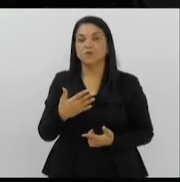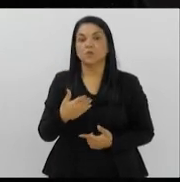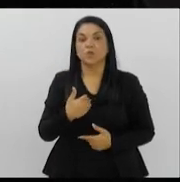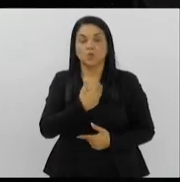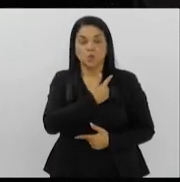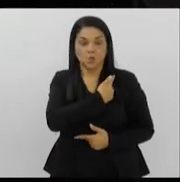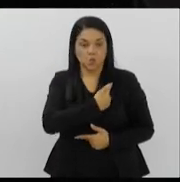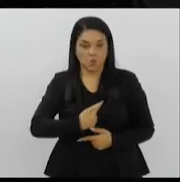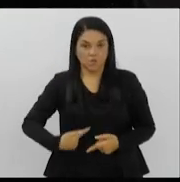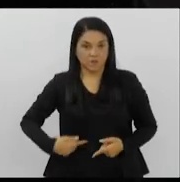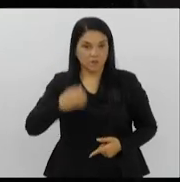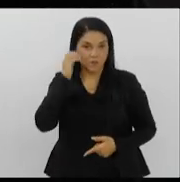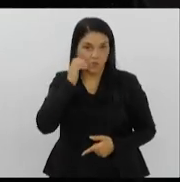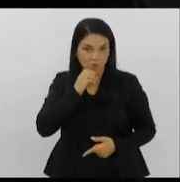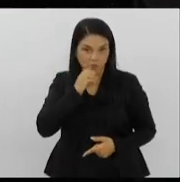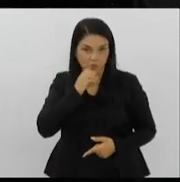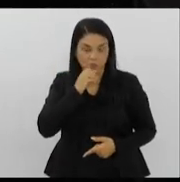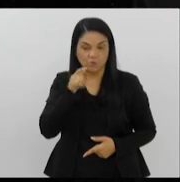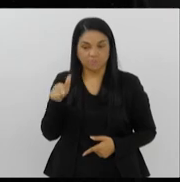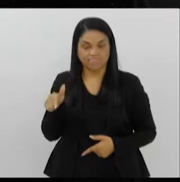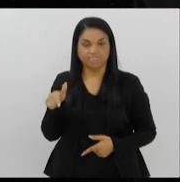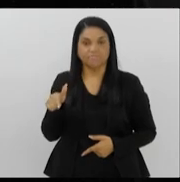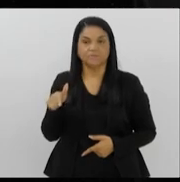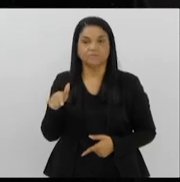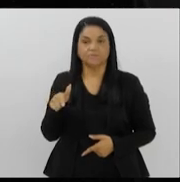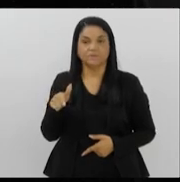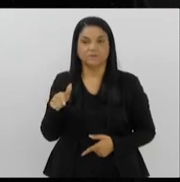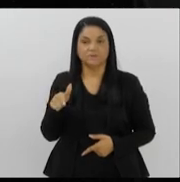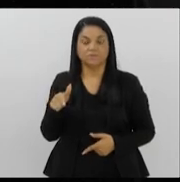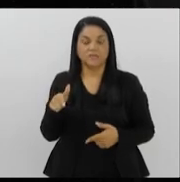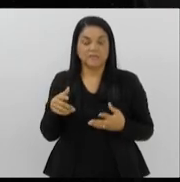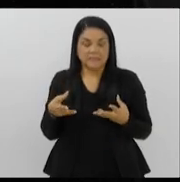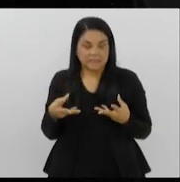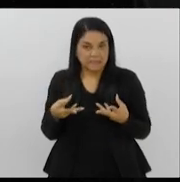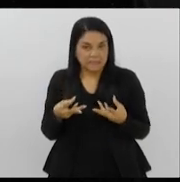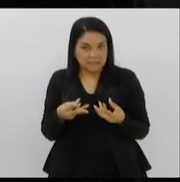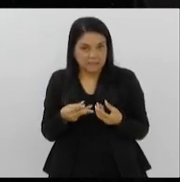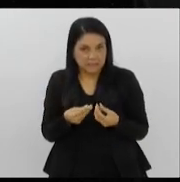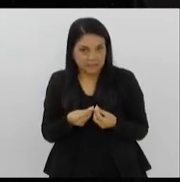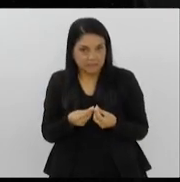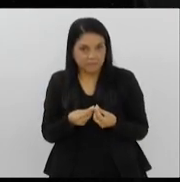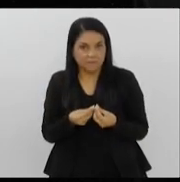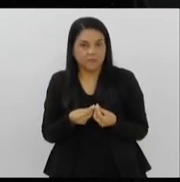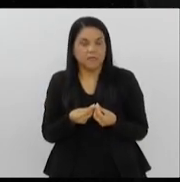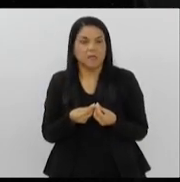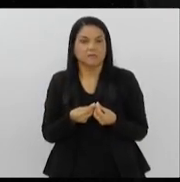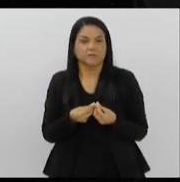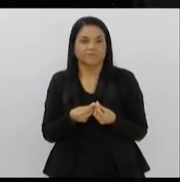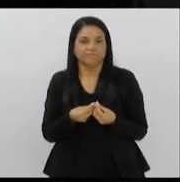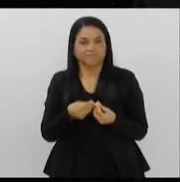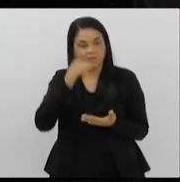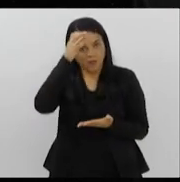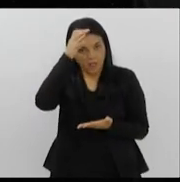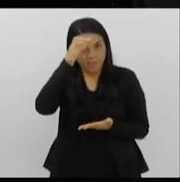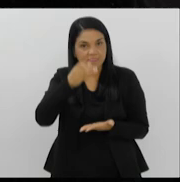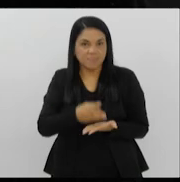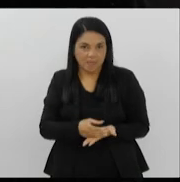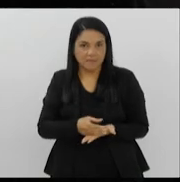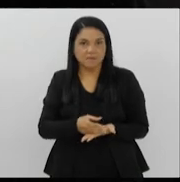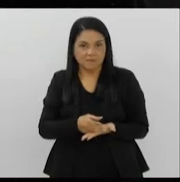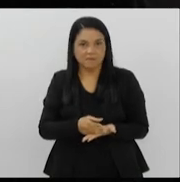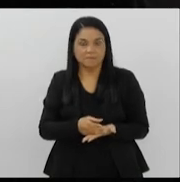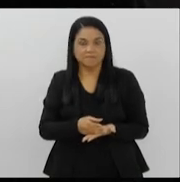teria declarado estar sensível à tese dos